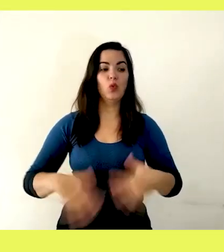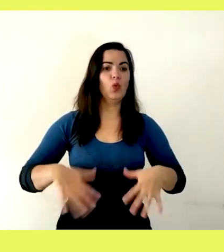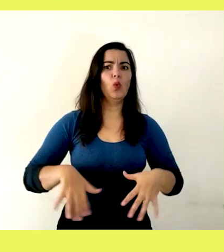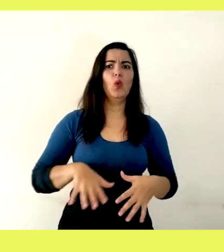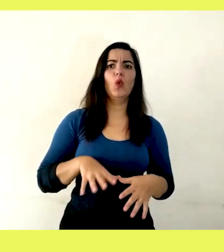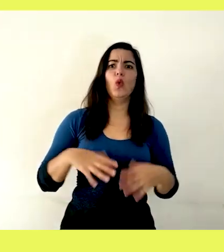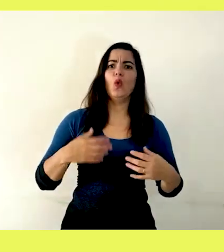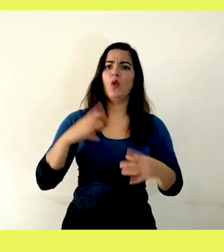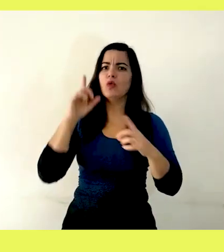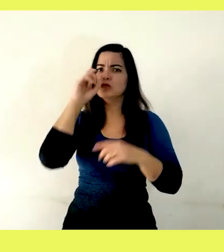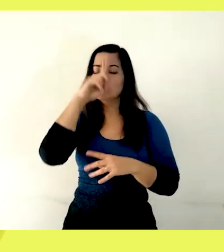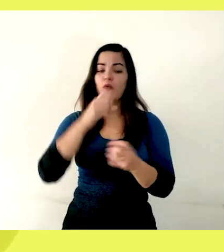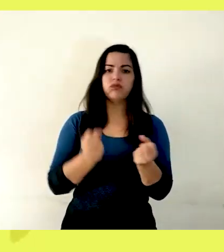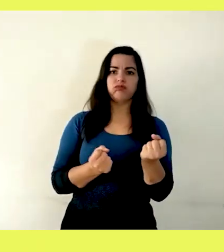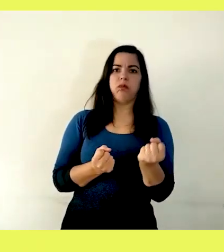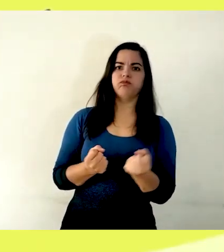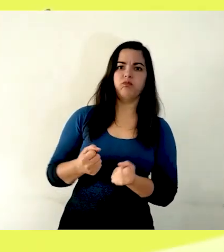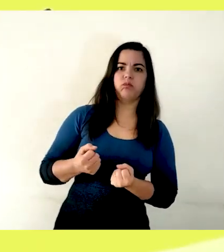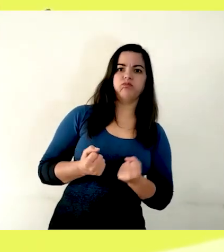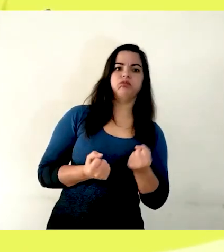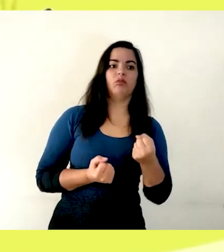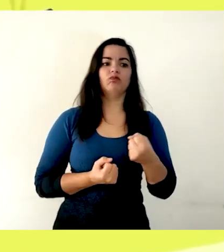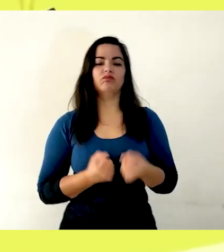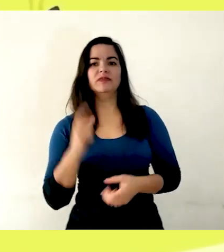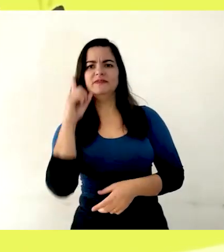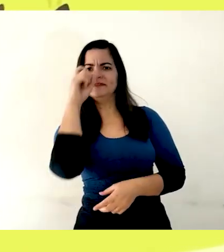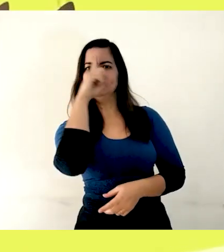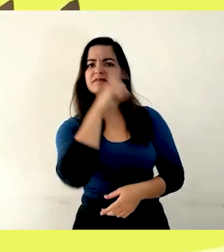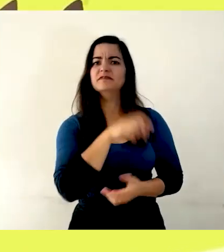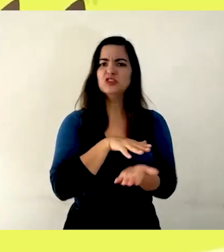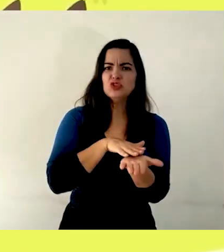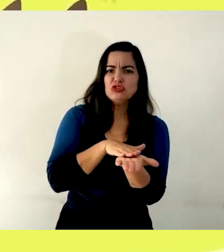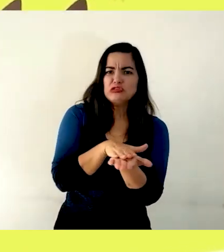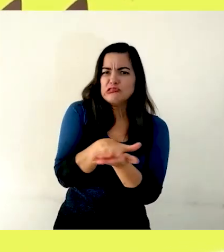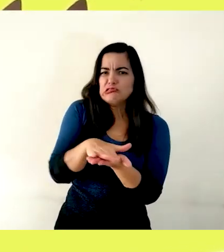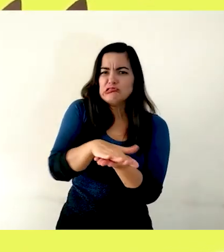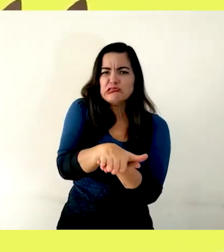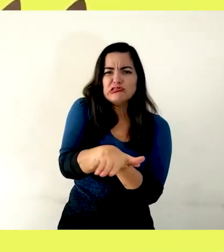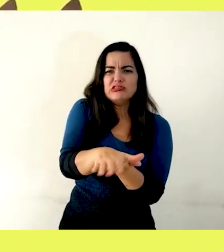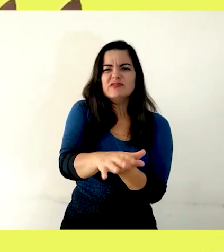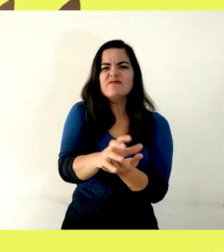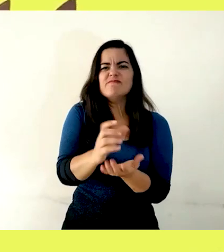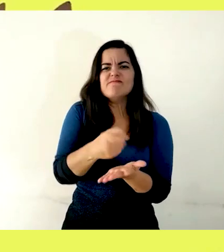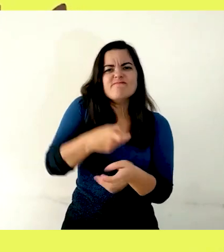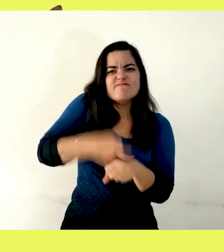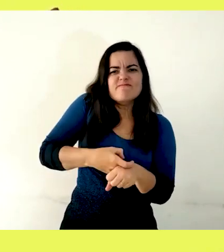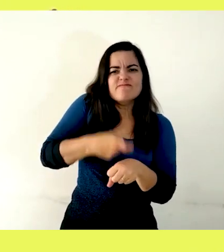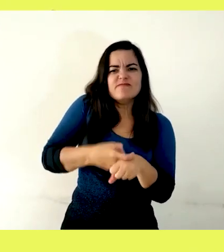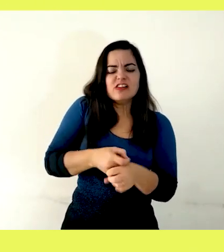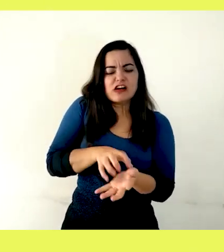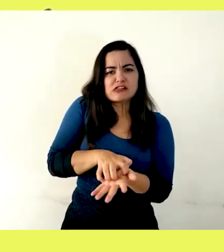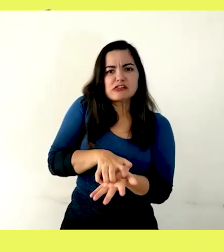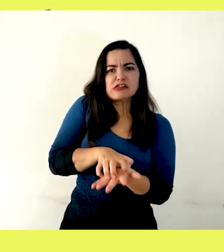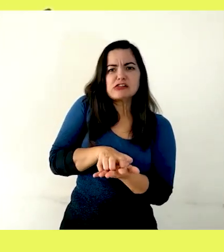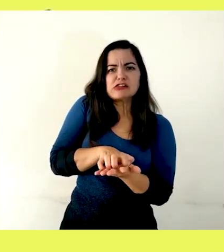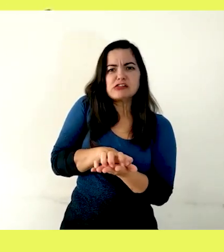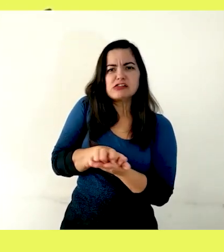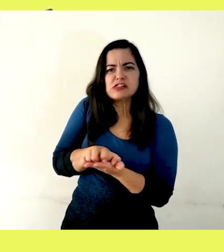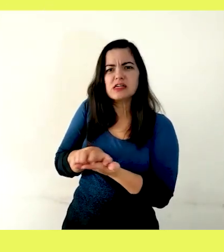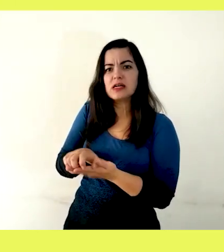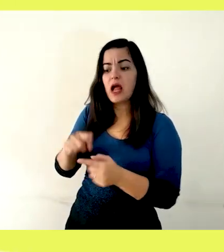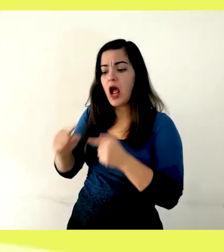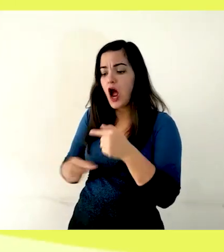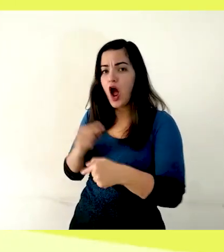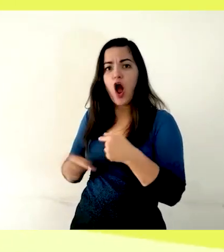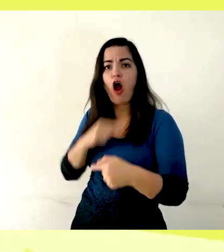E é bem difícil dirigir e deslizar nesse tapete. Que estranho! Parece que as minhas rodas